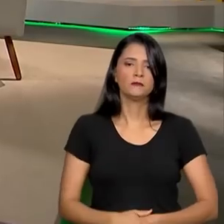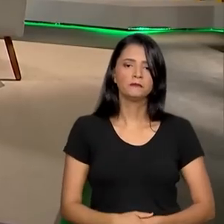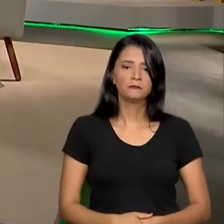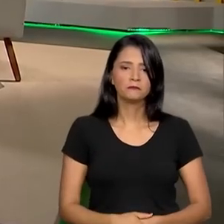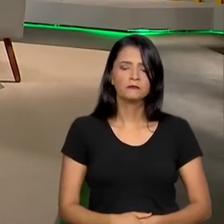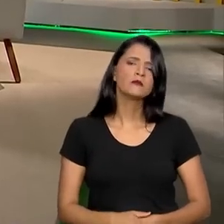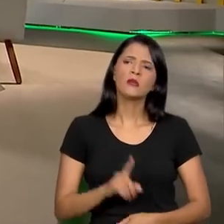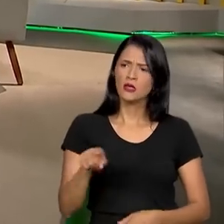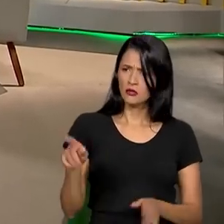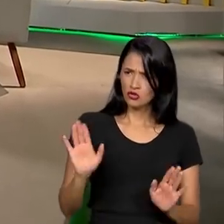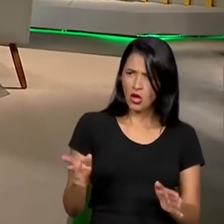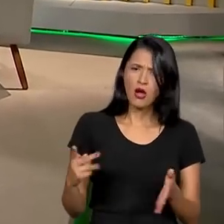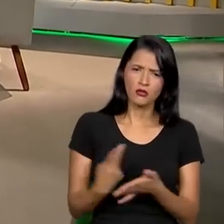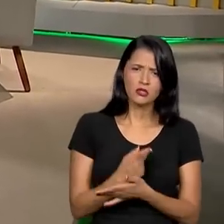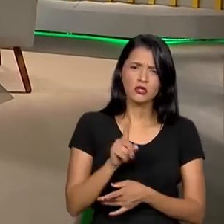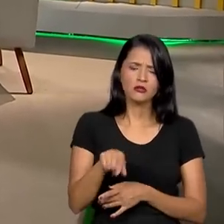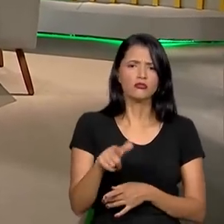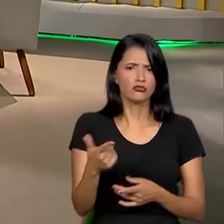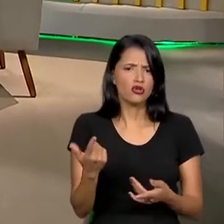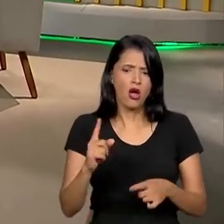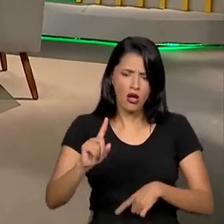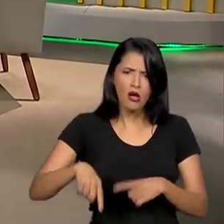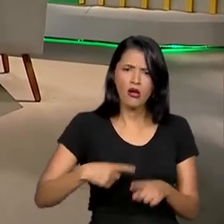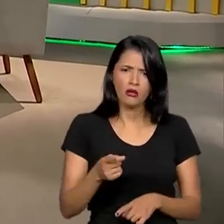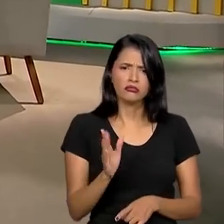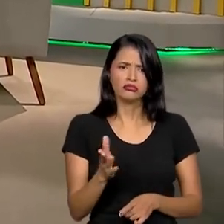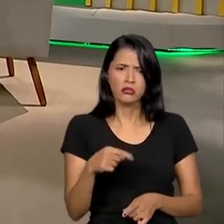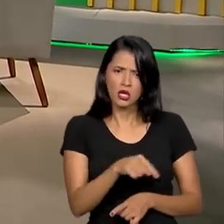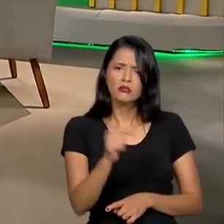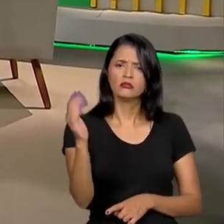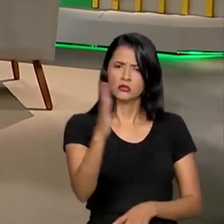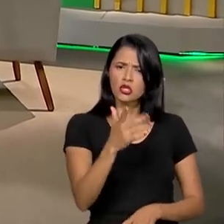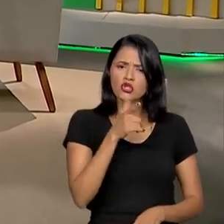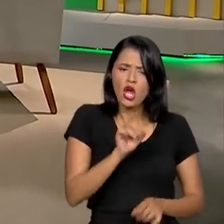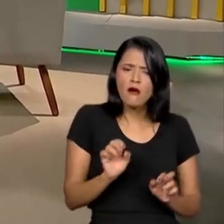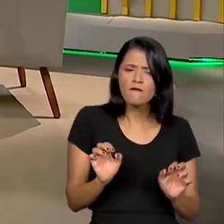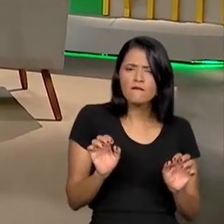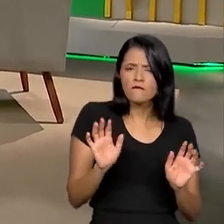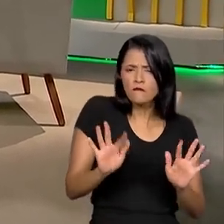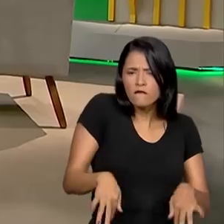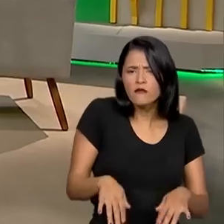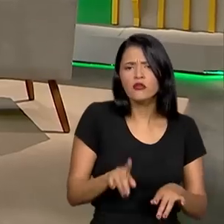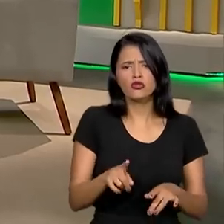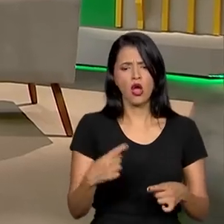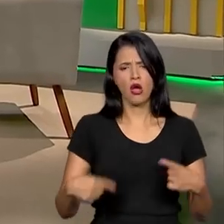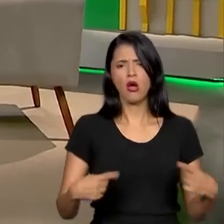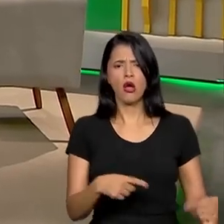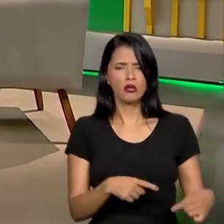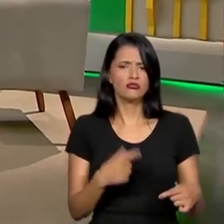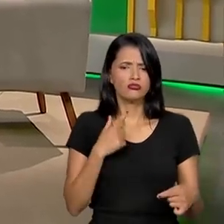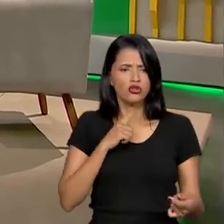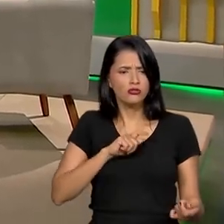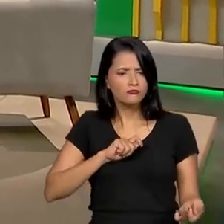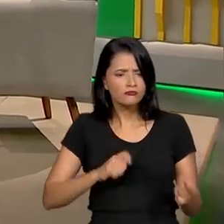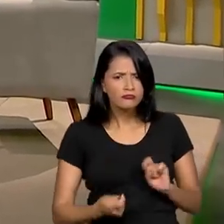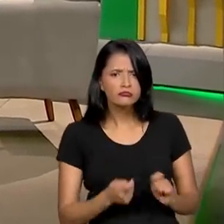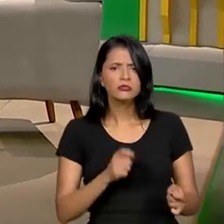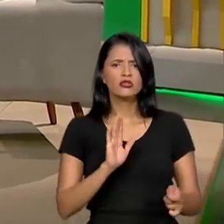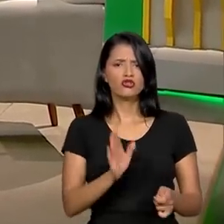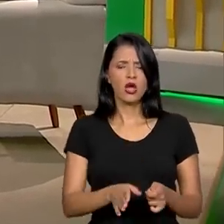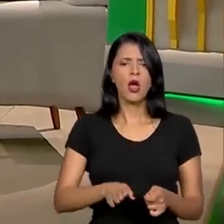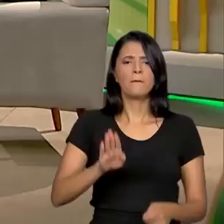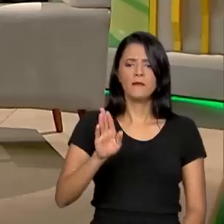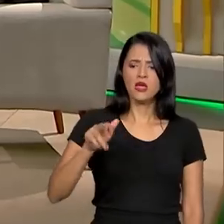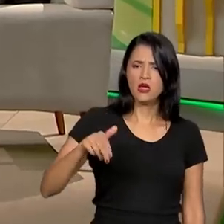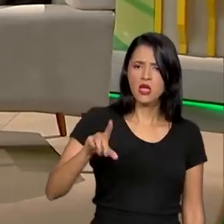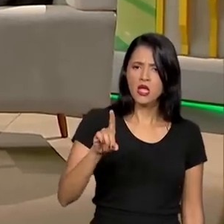está ocorrendo? Está ocorrendo, está avançada já, está encerrando a modelagem. O BNDES,